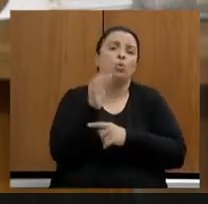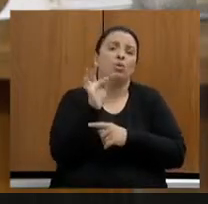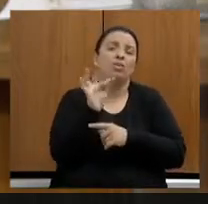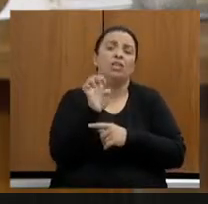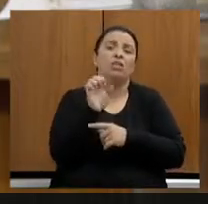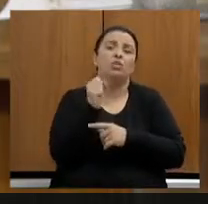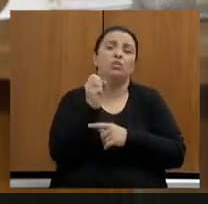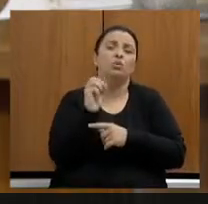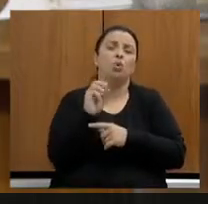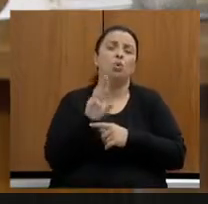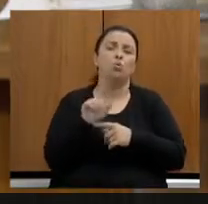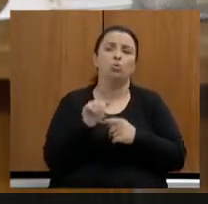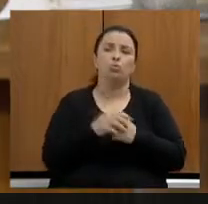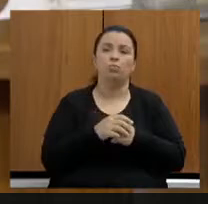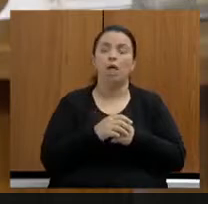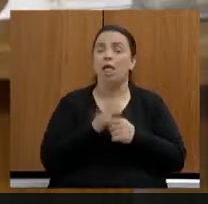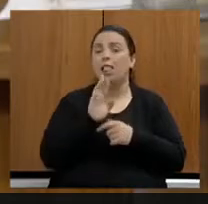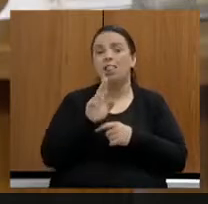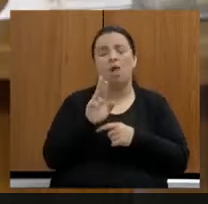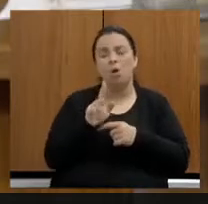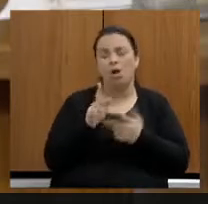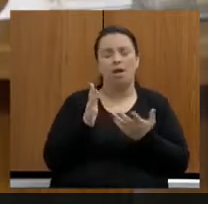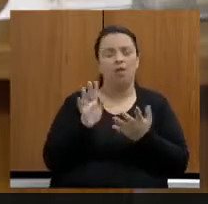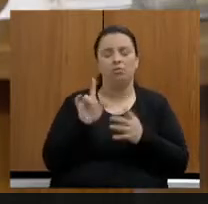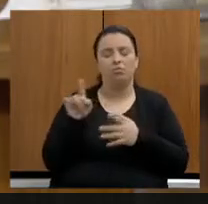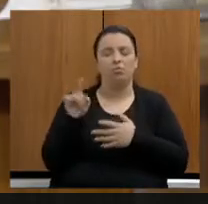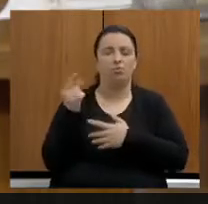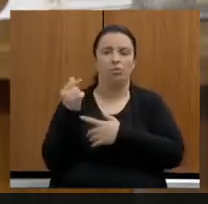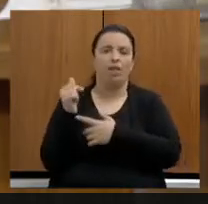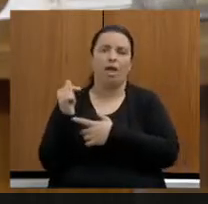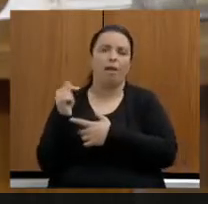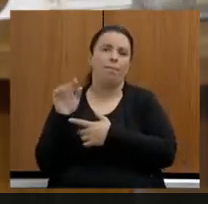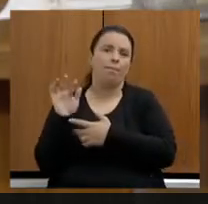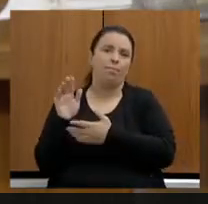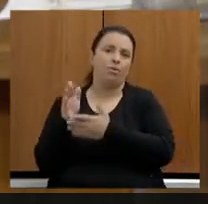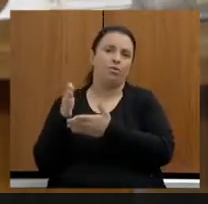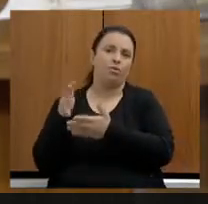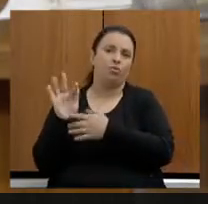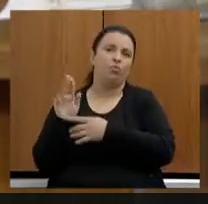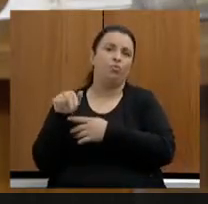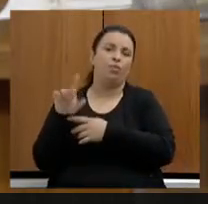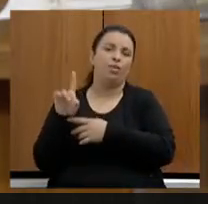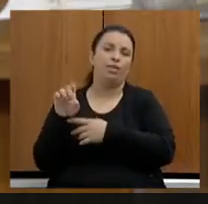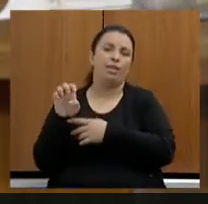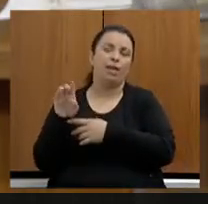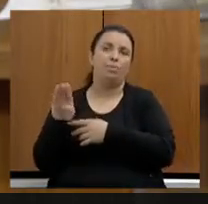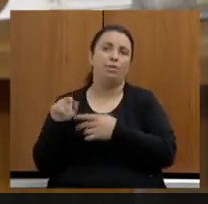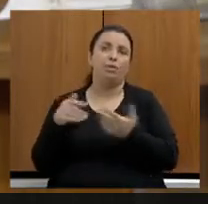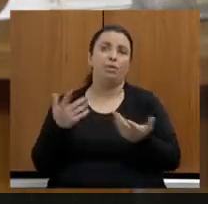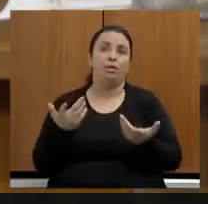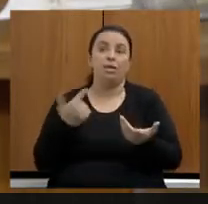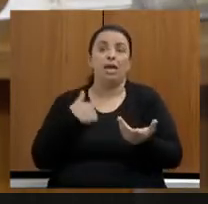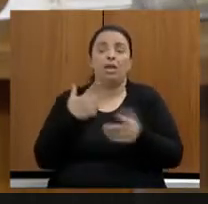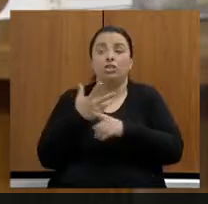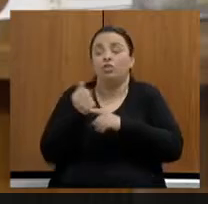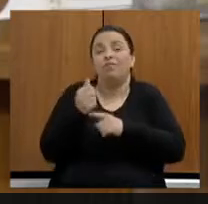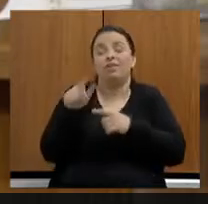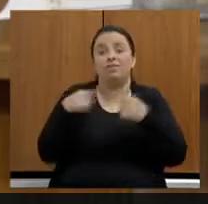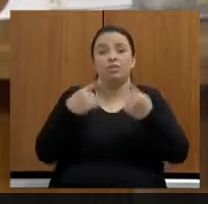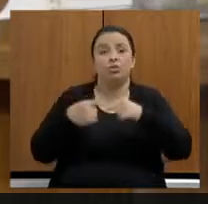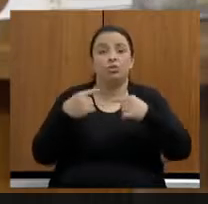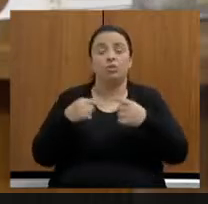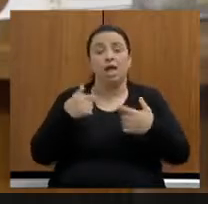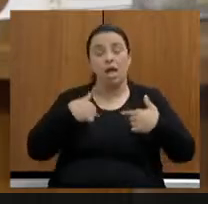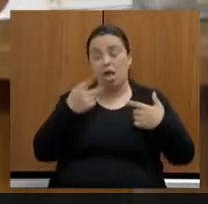esclarecer que não é recurso de fundeb Tá certo que aí a gente supera a discussão se não a gente fica é não é não é eu tô dizendo que não é